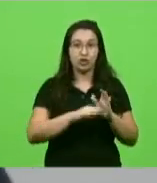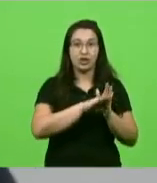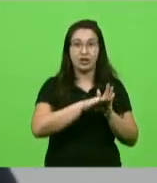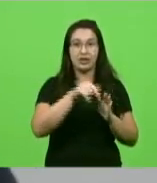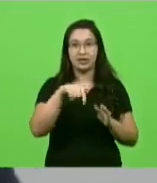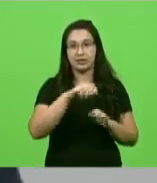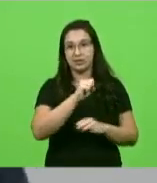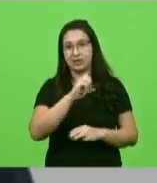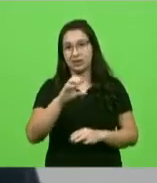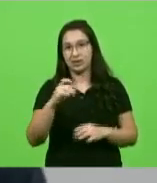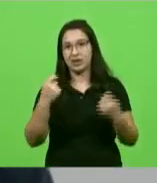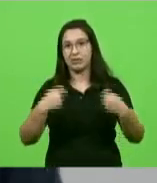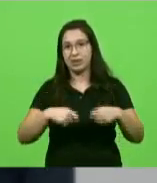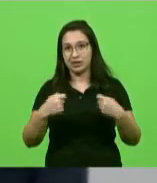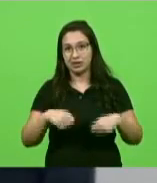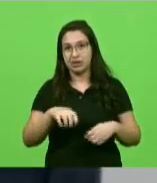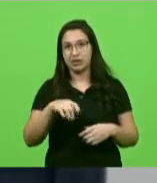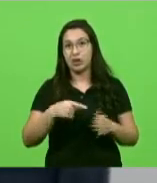respiradores pulmonares.